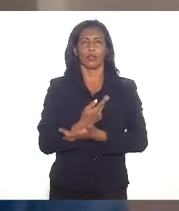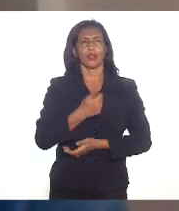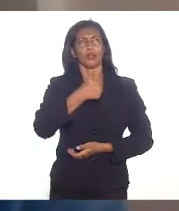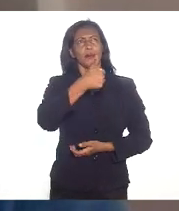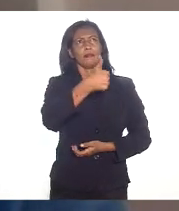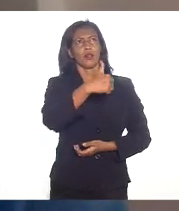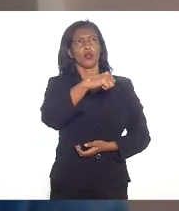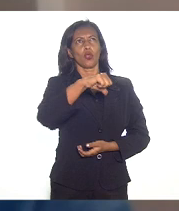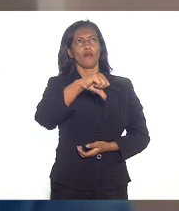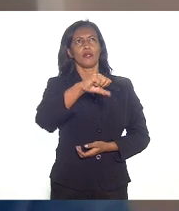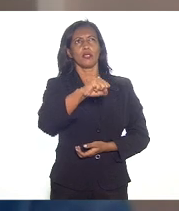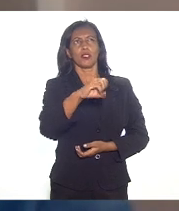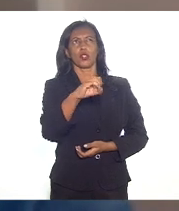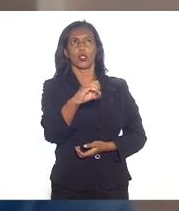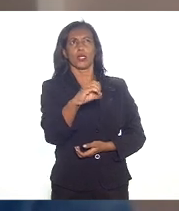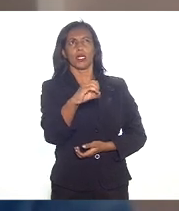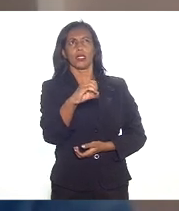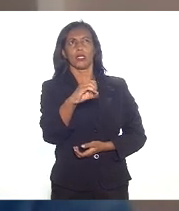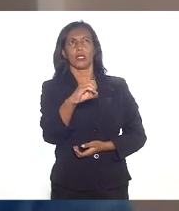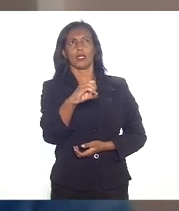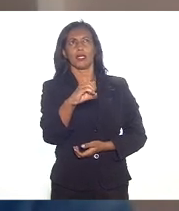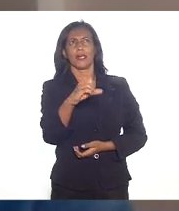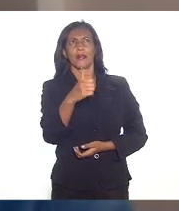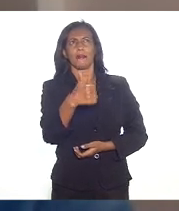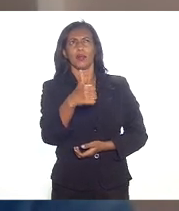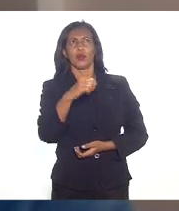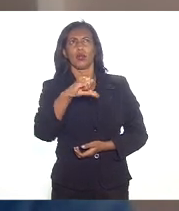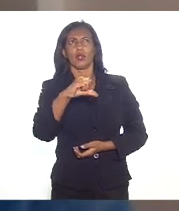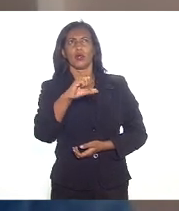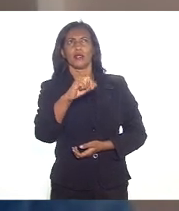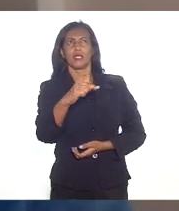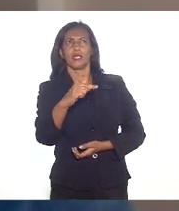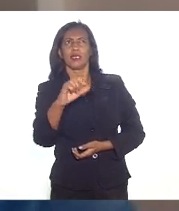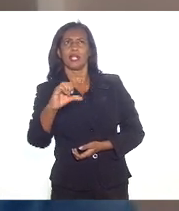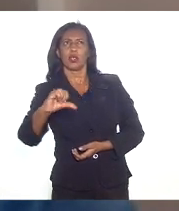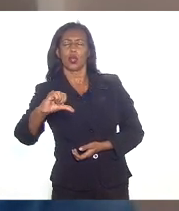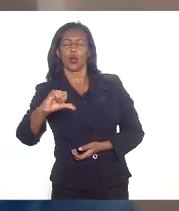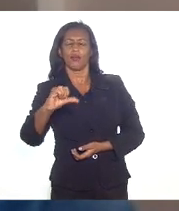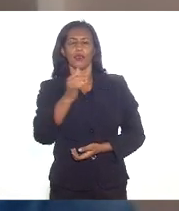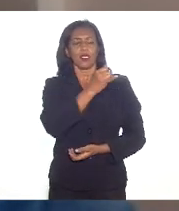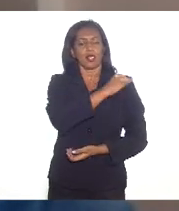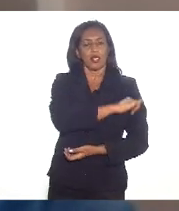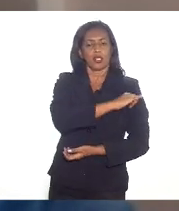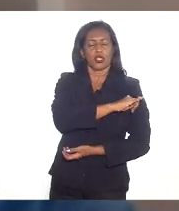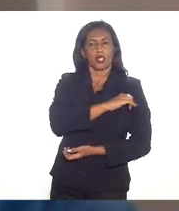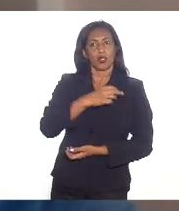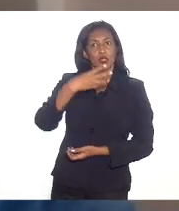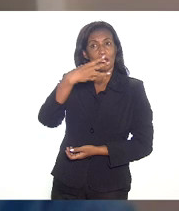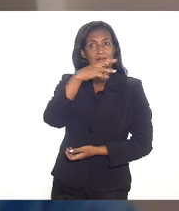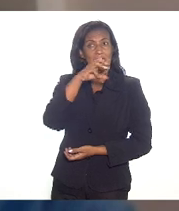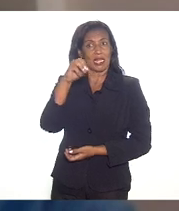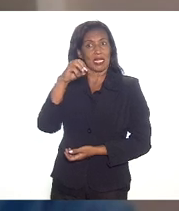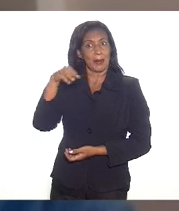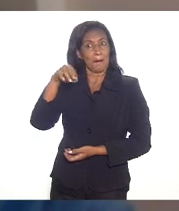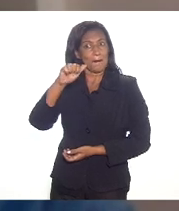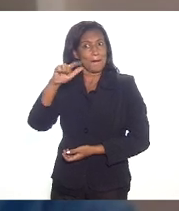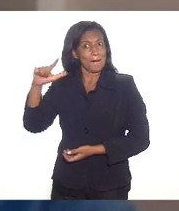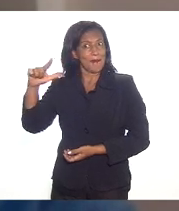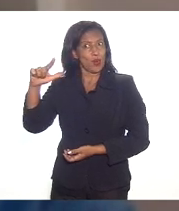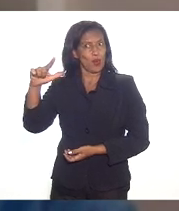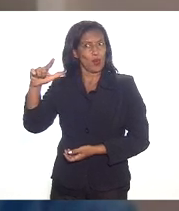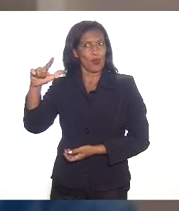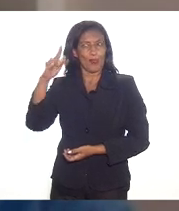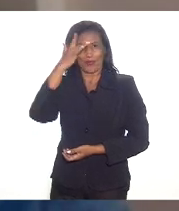1880, a cidade do Rio tinha... 1879, que é o censo, a cidade do Rio tinha 300 mil habitantes, a cidade de São Paulo tinha 30